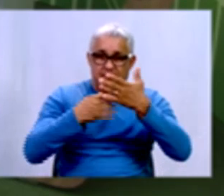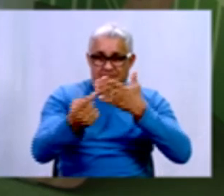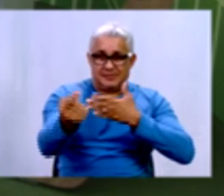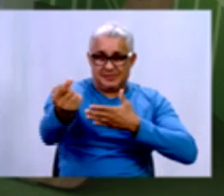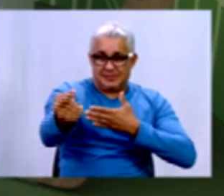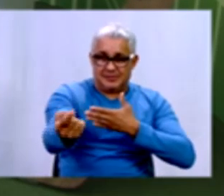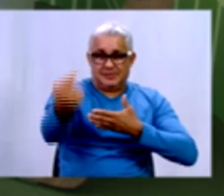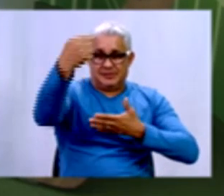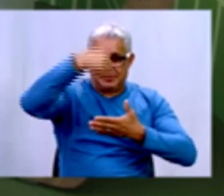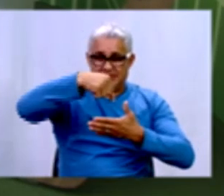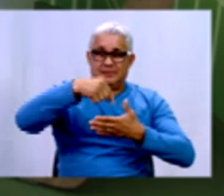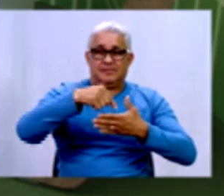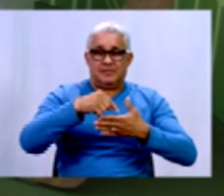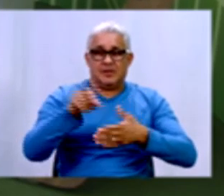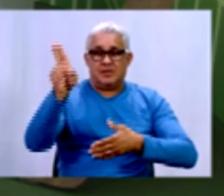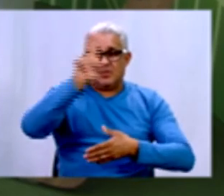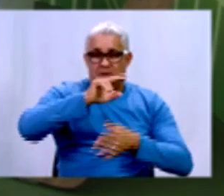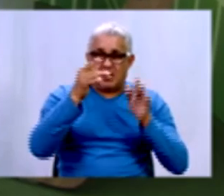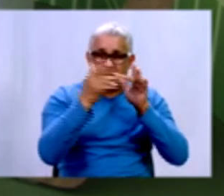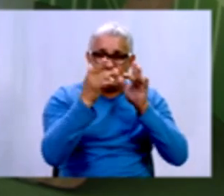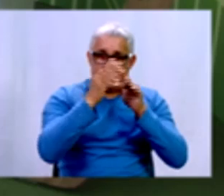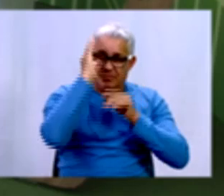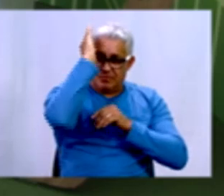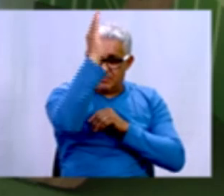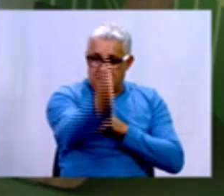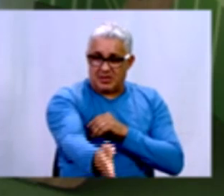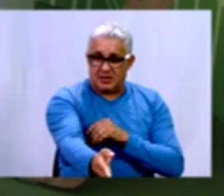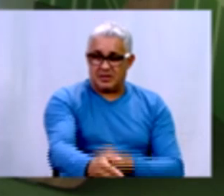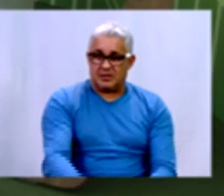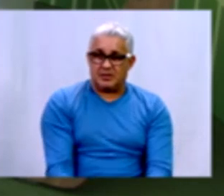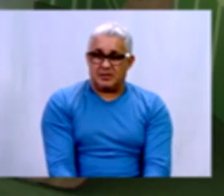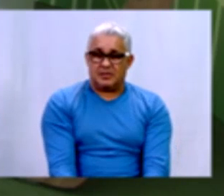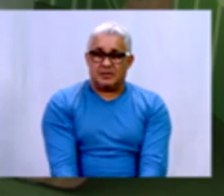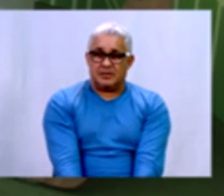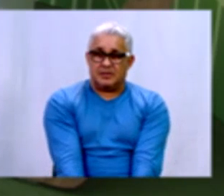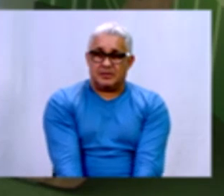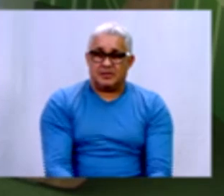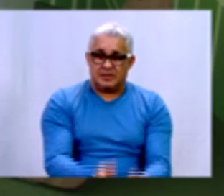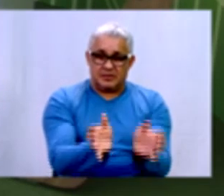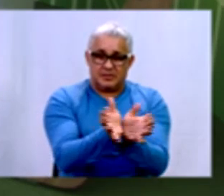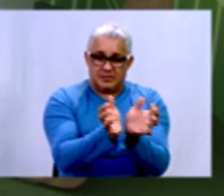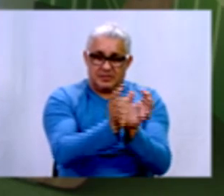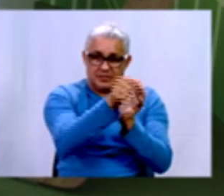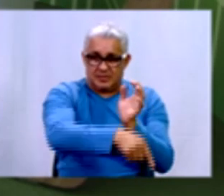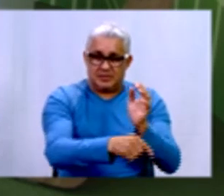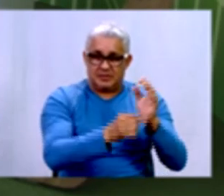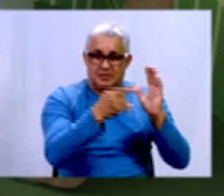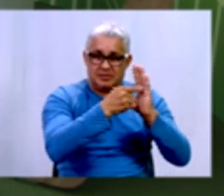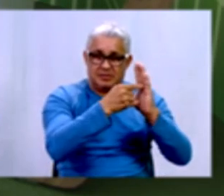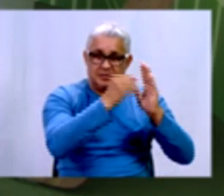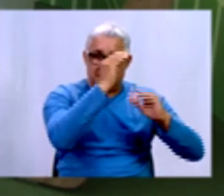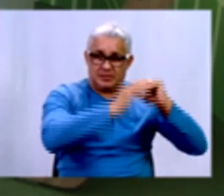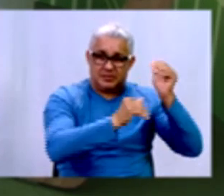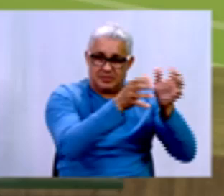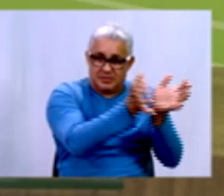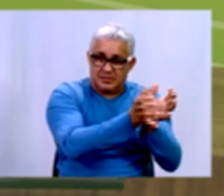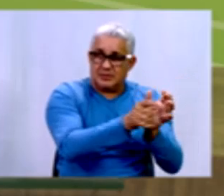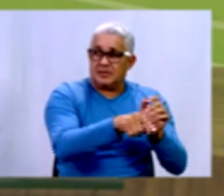de o usuário estar entrando em contato direto aí com a equipe de desenvolvimento, né? Sim.